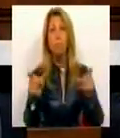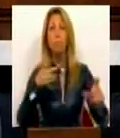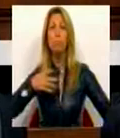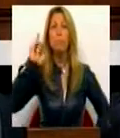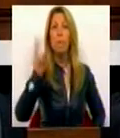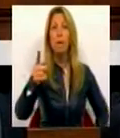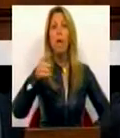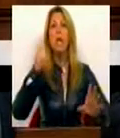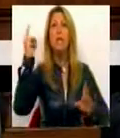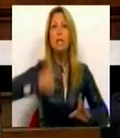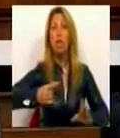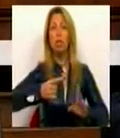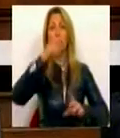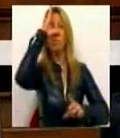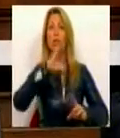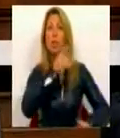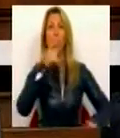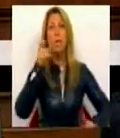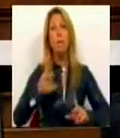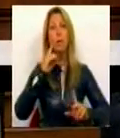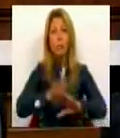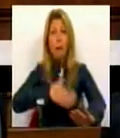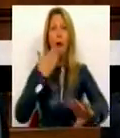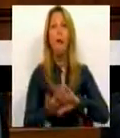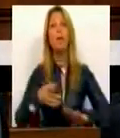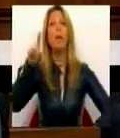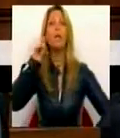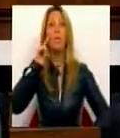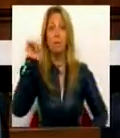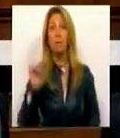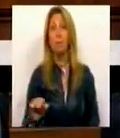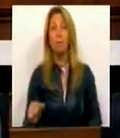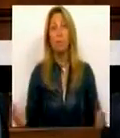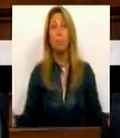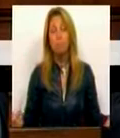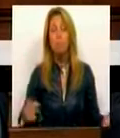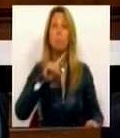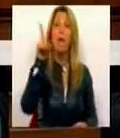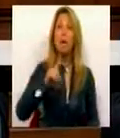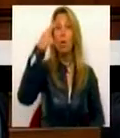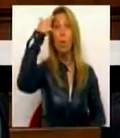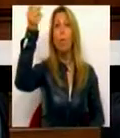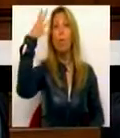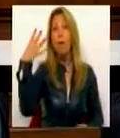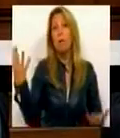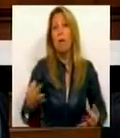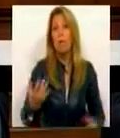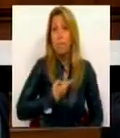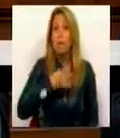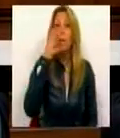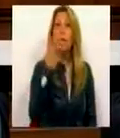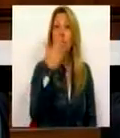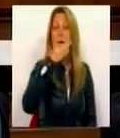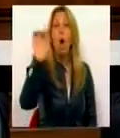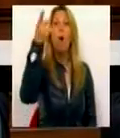Estados um maior compromisso com a sua defesa. A questão compreende-se, devo aliás dizer, se olharmos para a